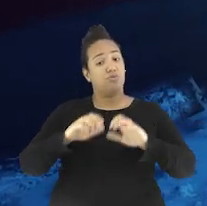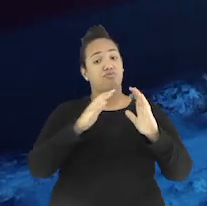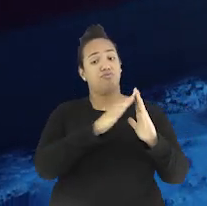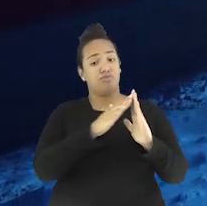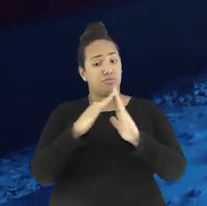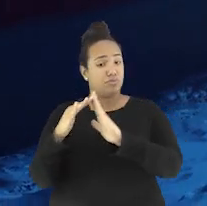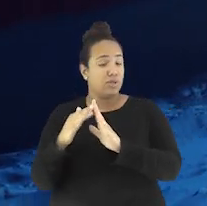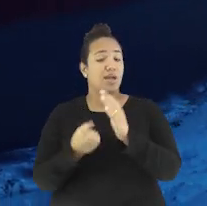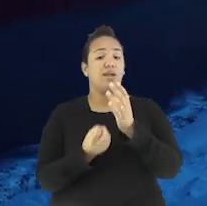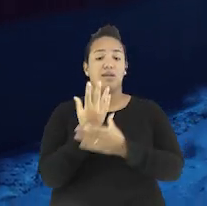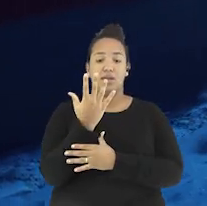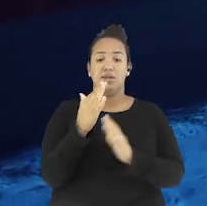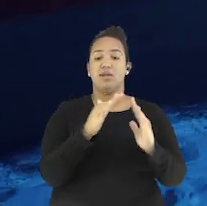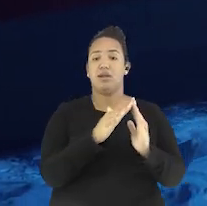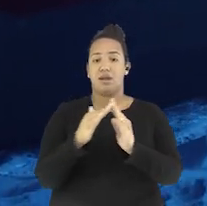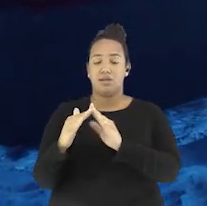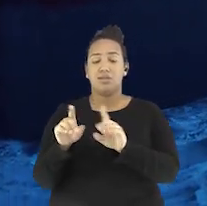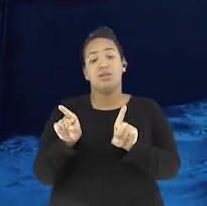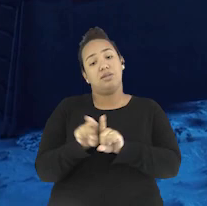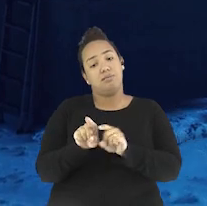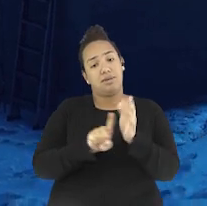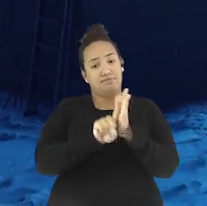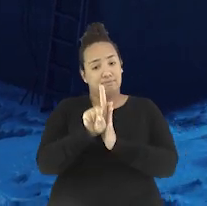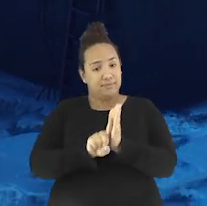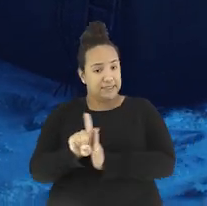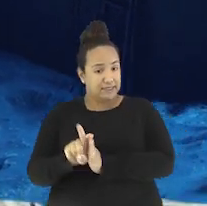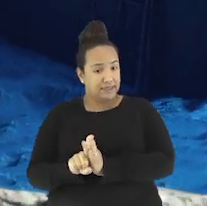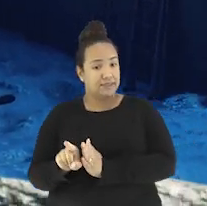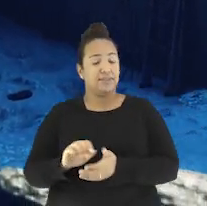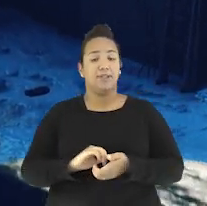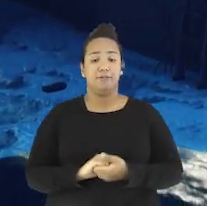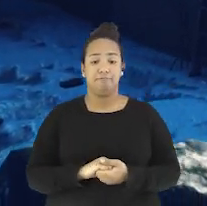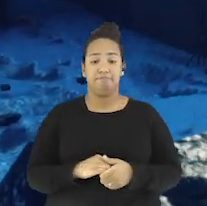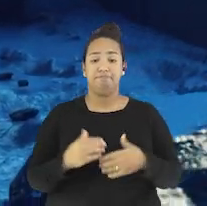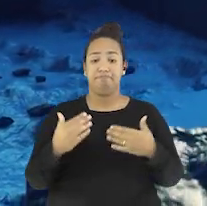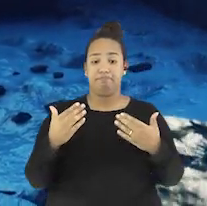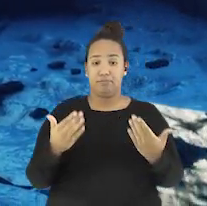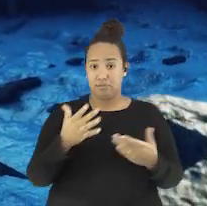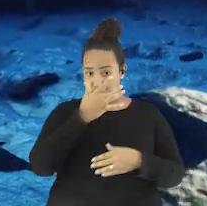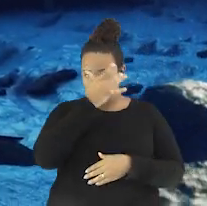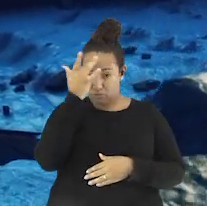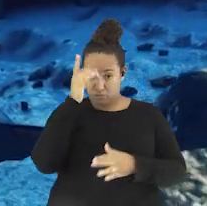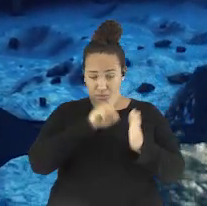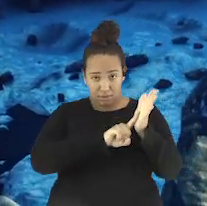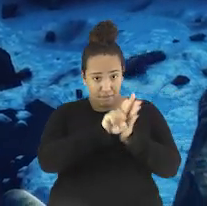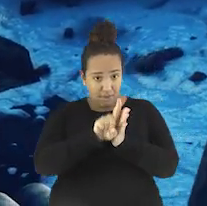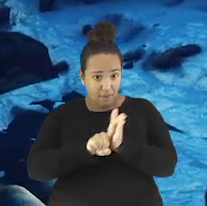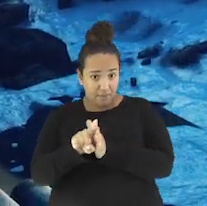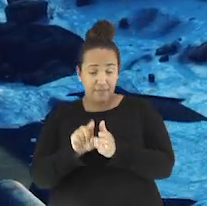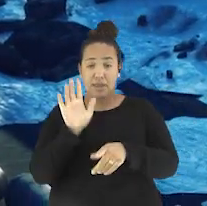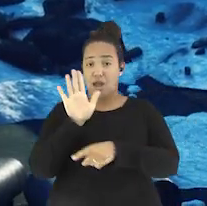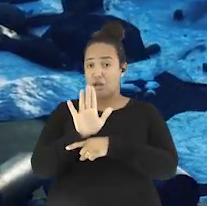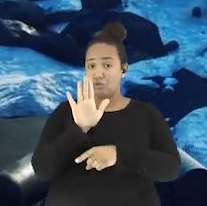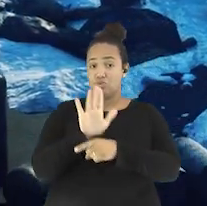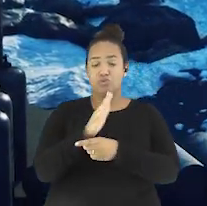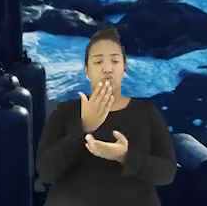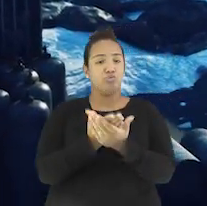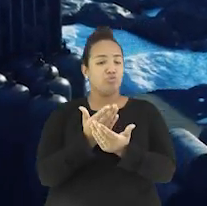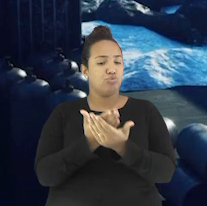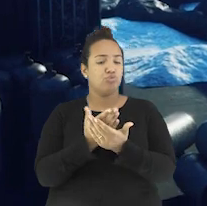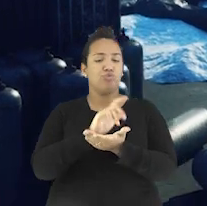montarem suas residências e estações de pesquisa. O trabalho de pesquisadores da Antártica contribui para diversos